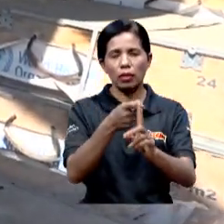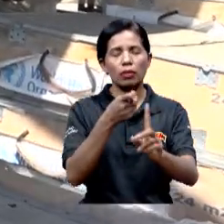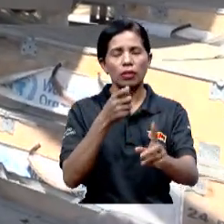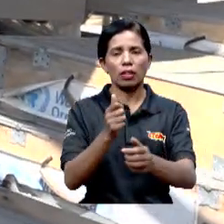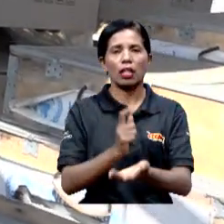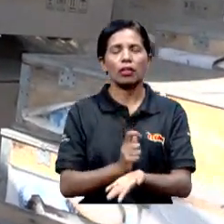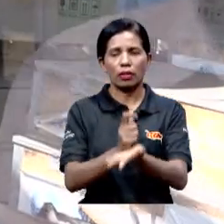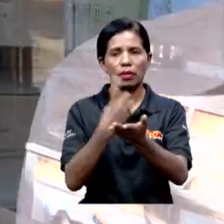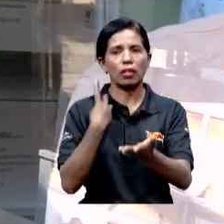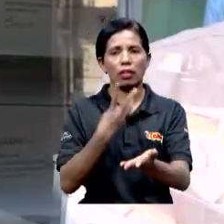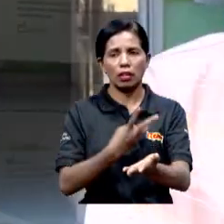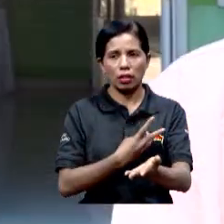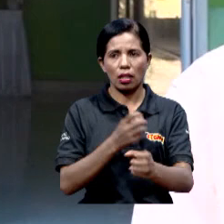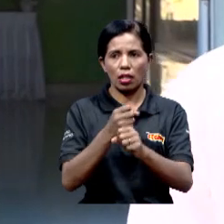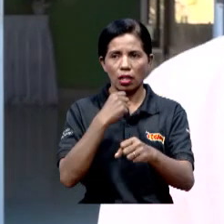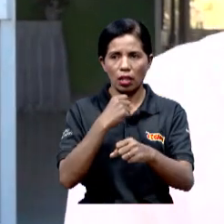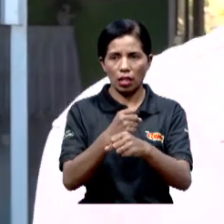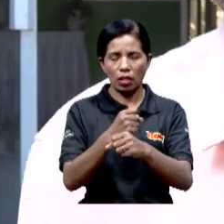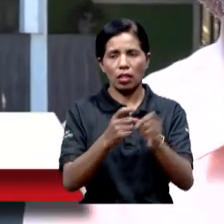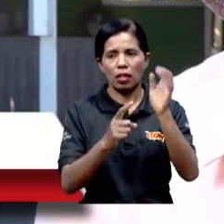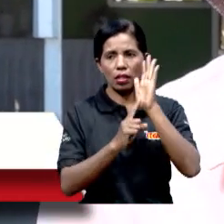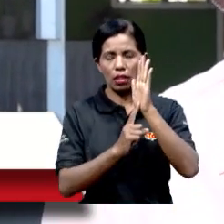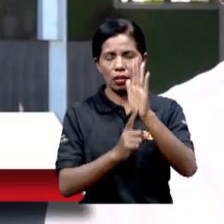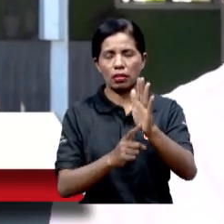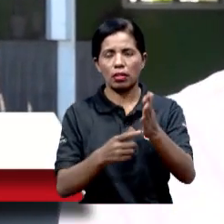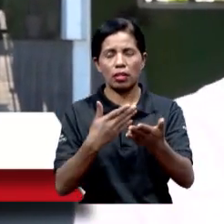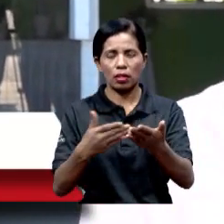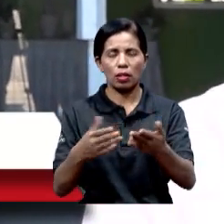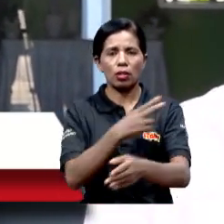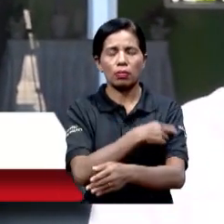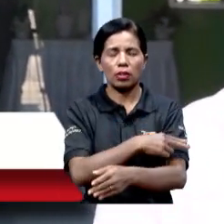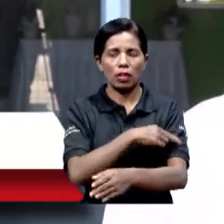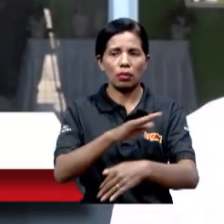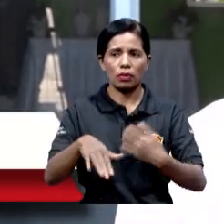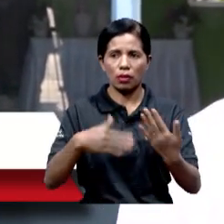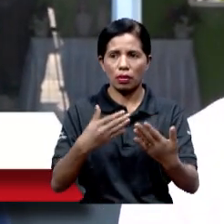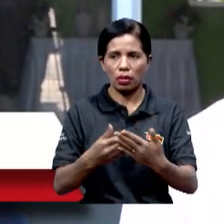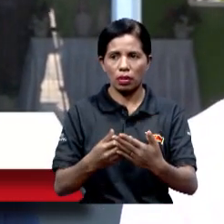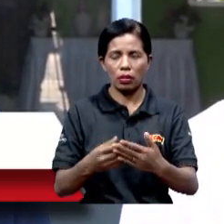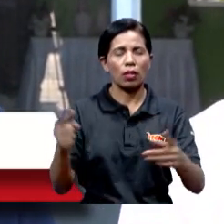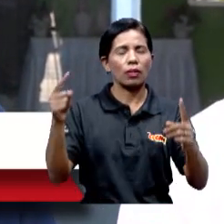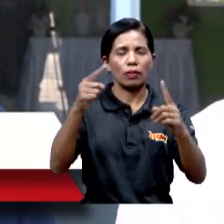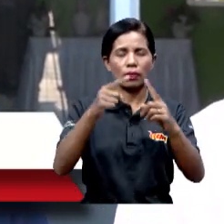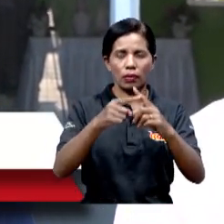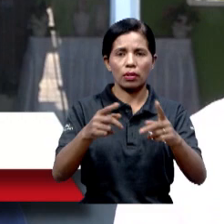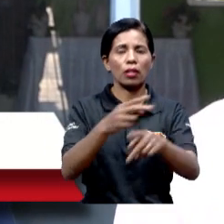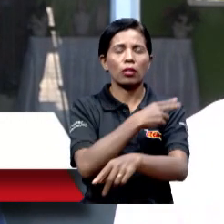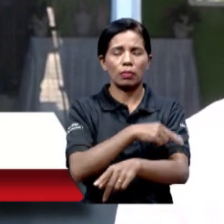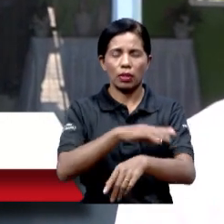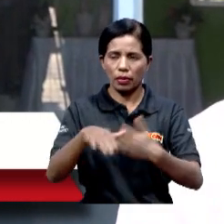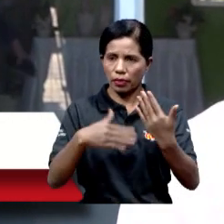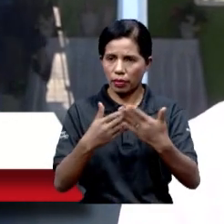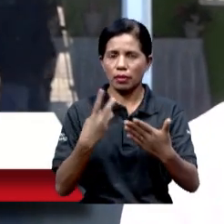automaticamente ita DNFM halona avisa ba facilidade de saúde sirahoto to iha posto de saúde. Então ita halo que